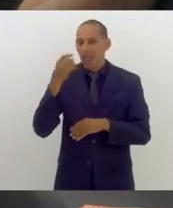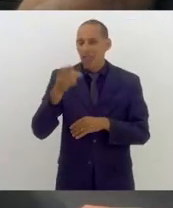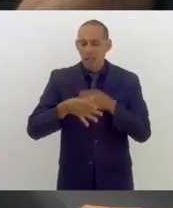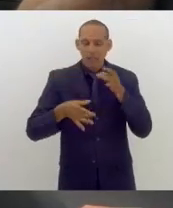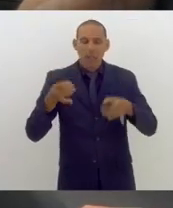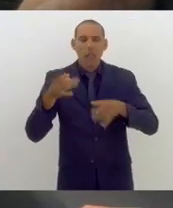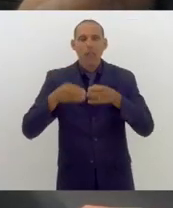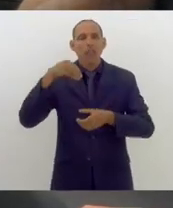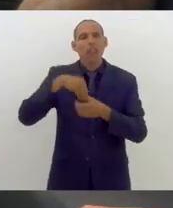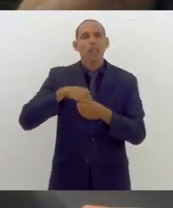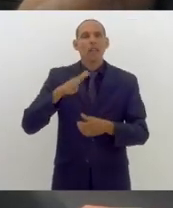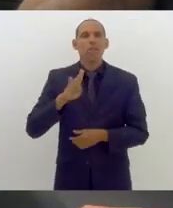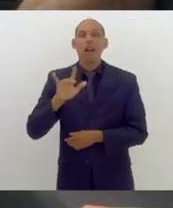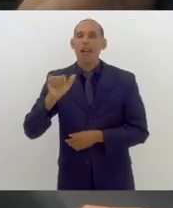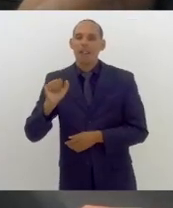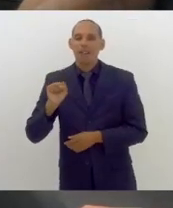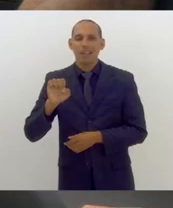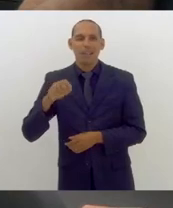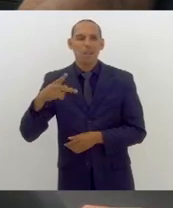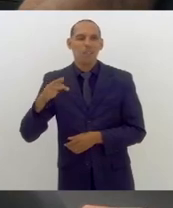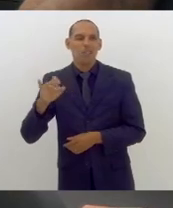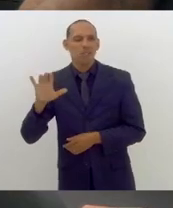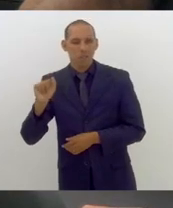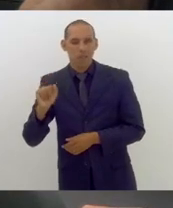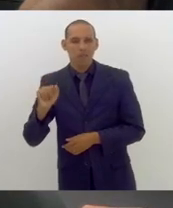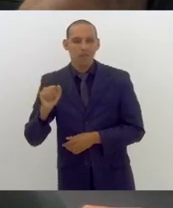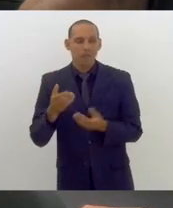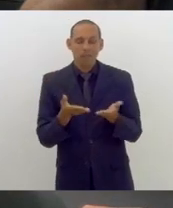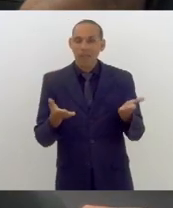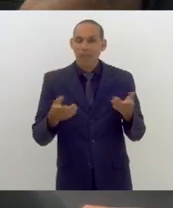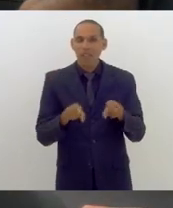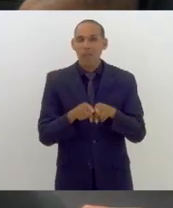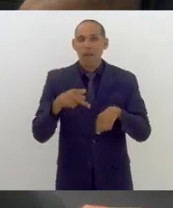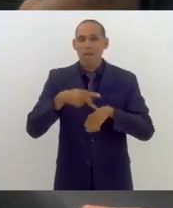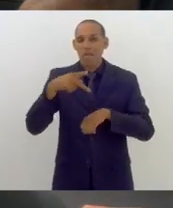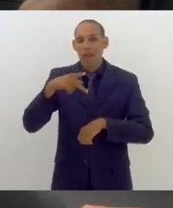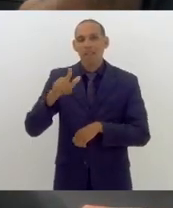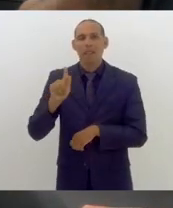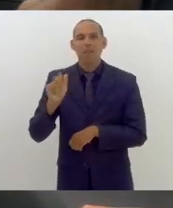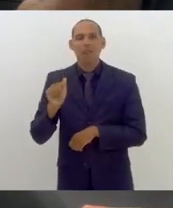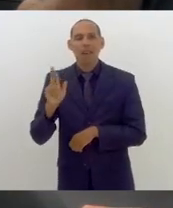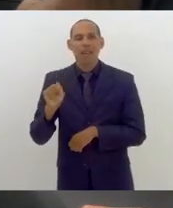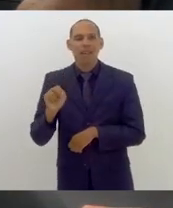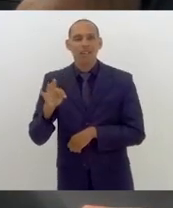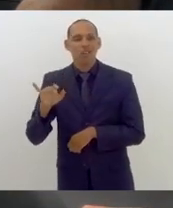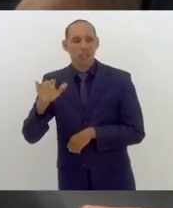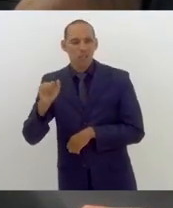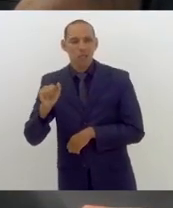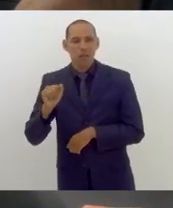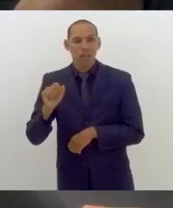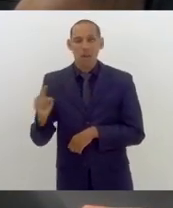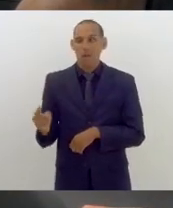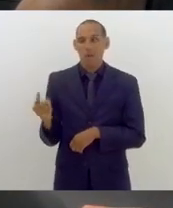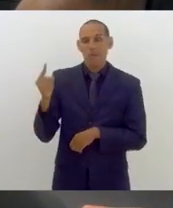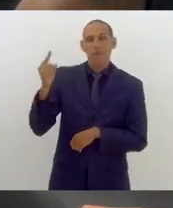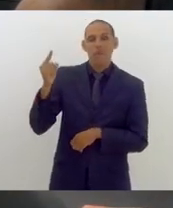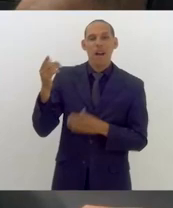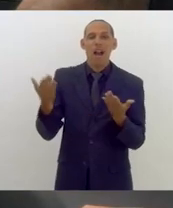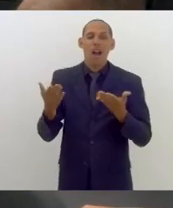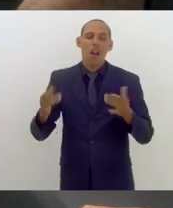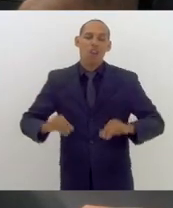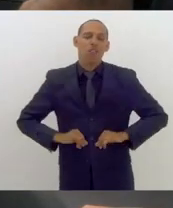descarte dela dentro da base Sepetiba com isso Sepetiba e Pedra de Guaratiba que são a parte mais alta da Bahia sofre com isso